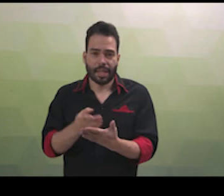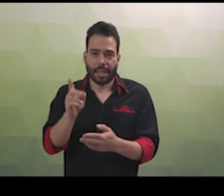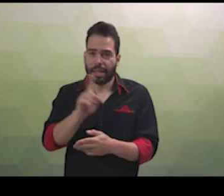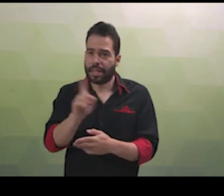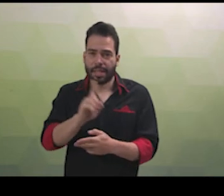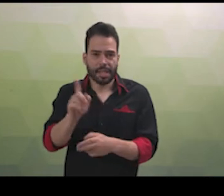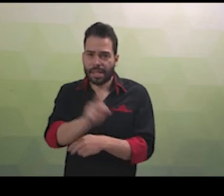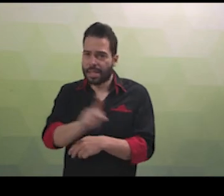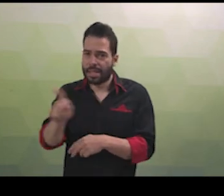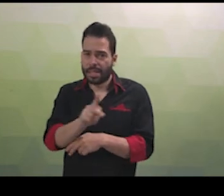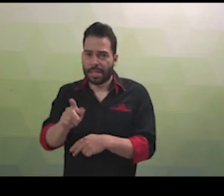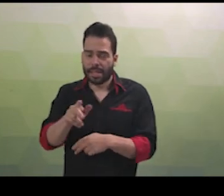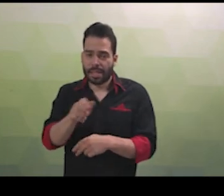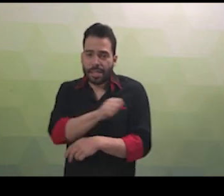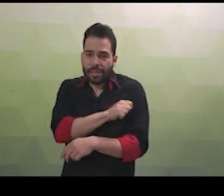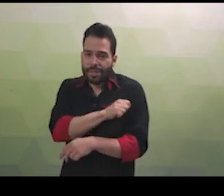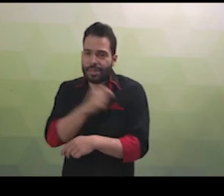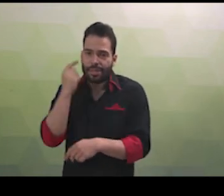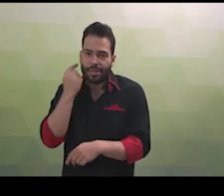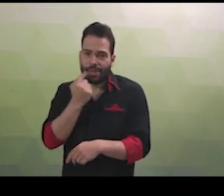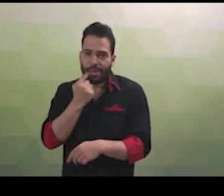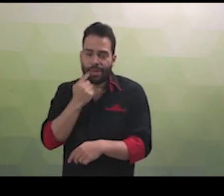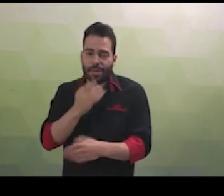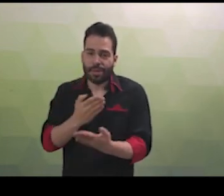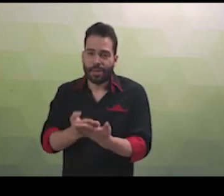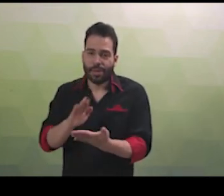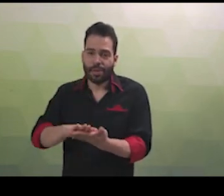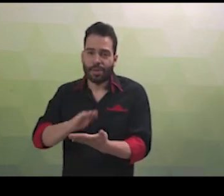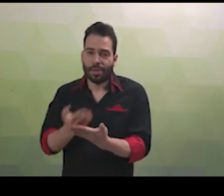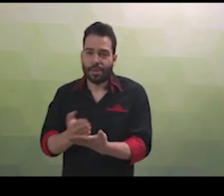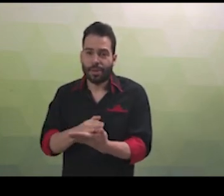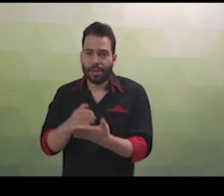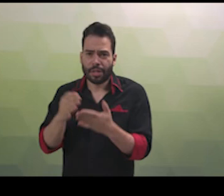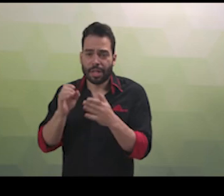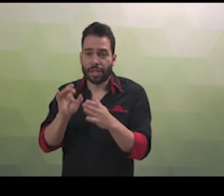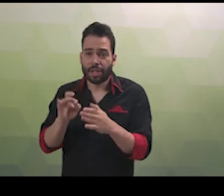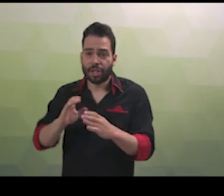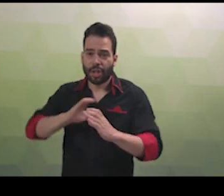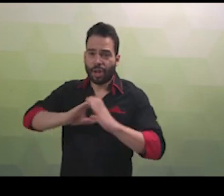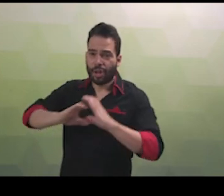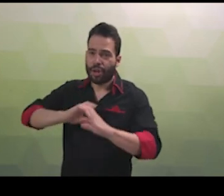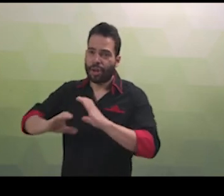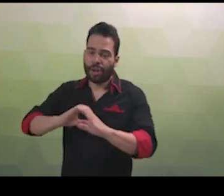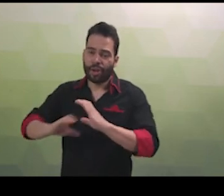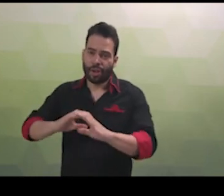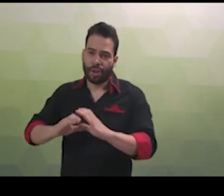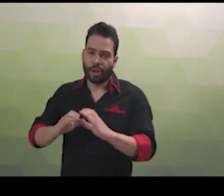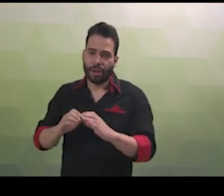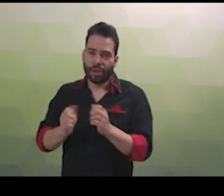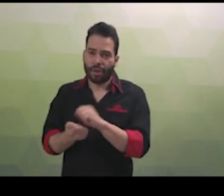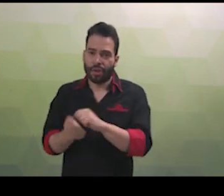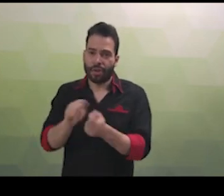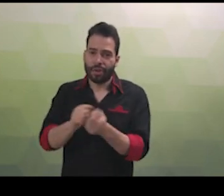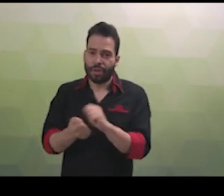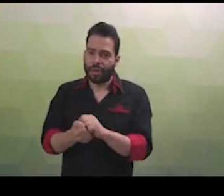do aluno surdo. O intérprete ali está para mediar a comunicação, para possibilitar, para torná-la